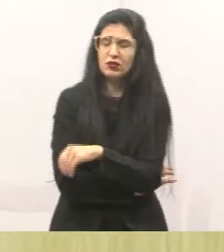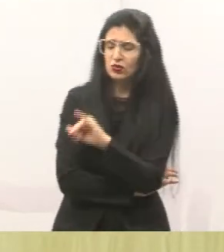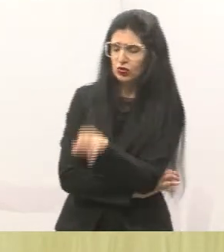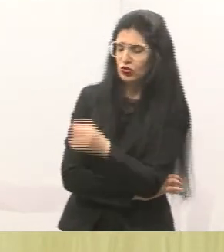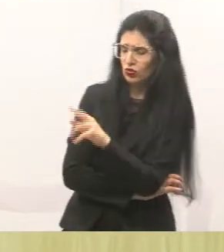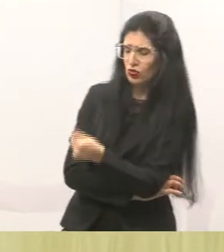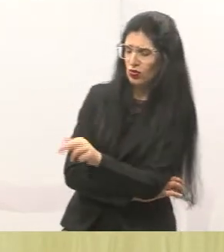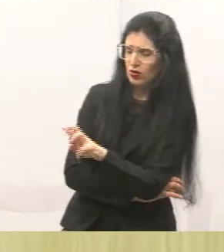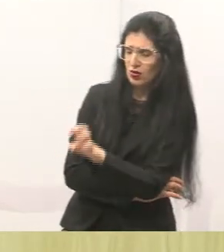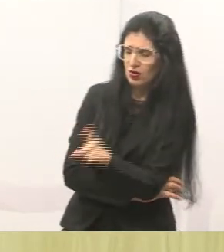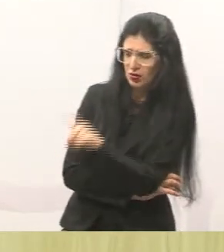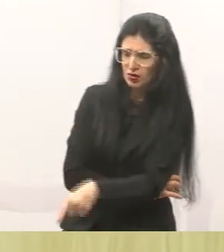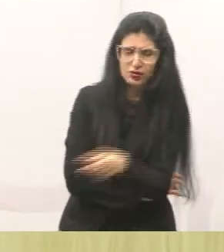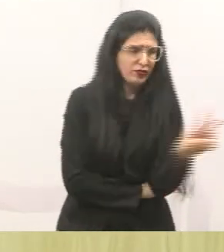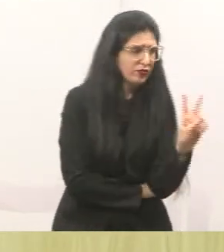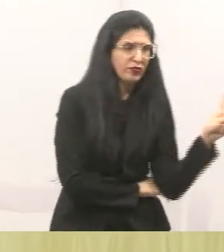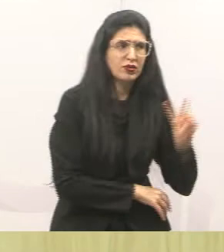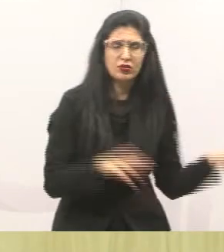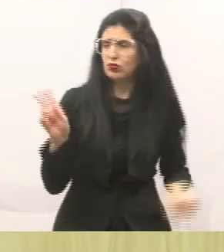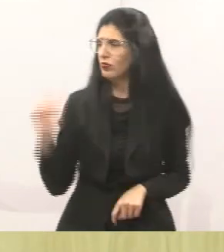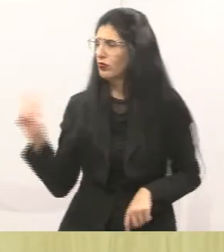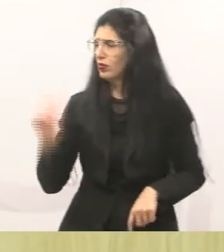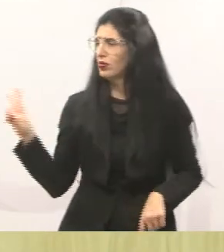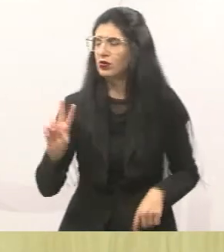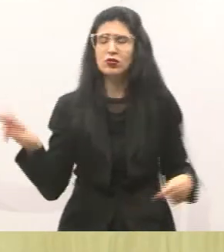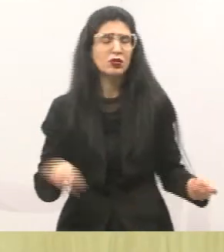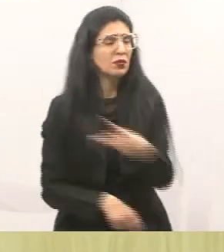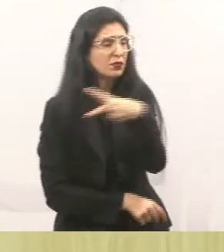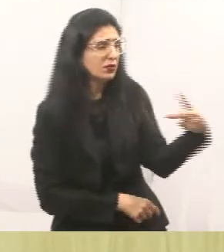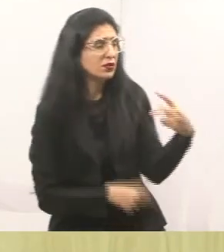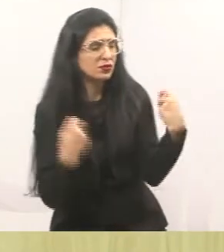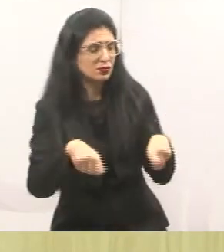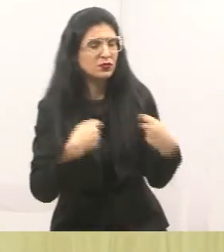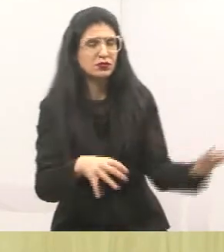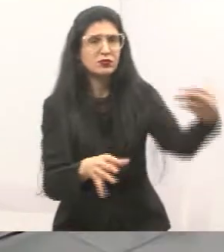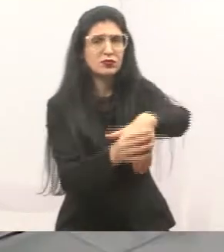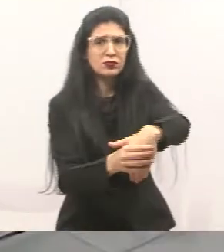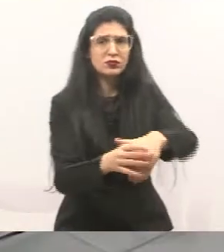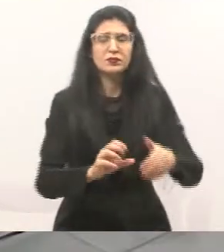Juarez Araújo. Senhor presidente, foi solicitado votação.